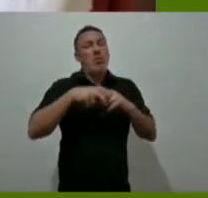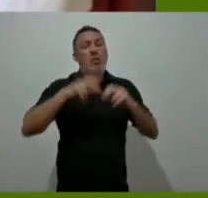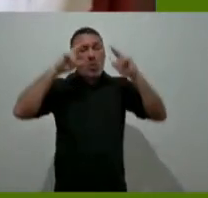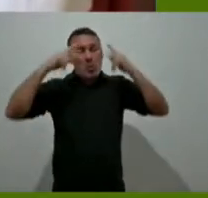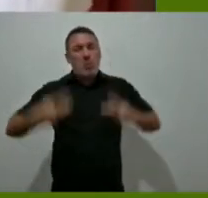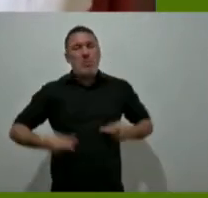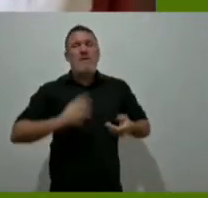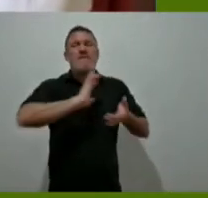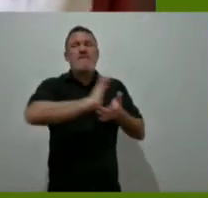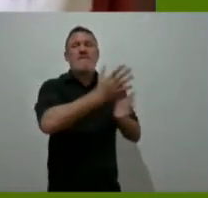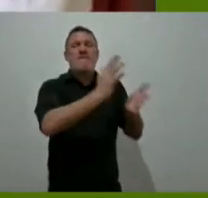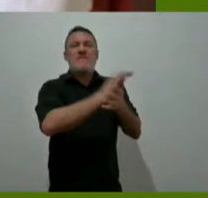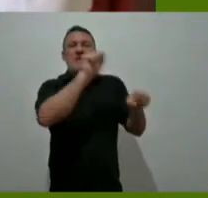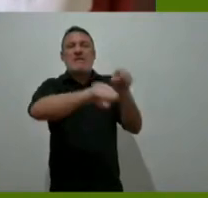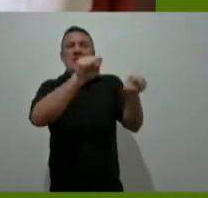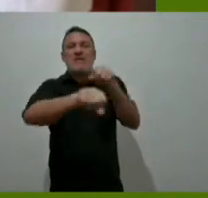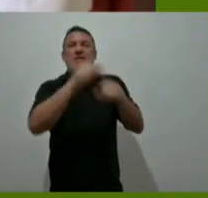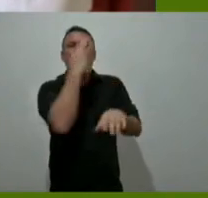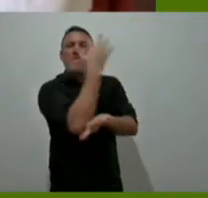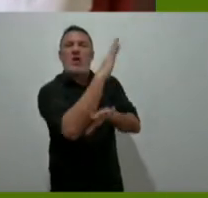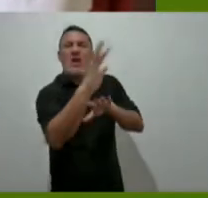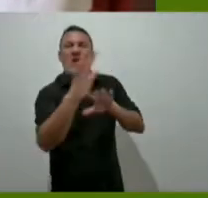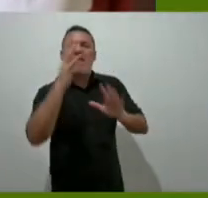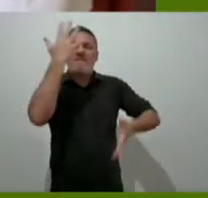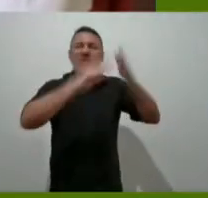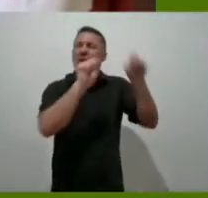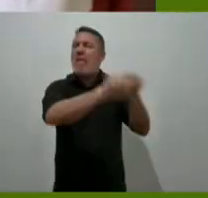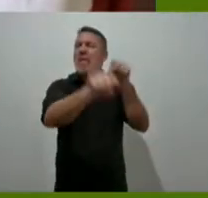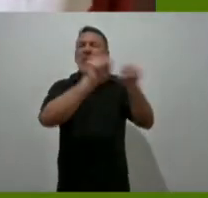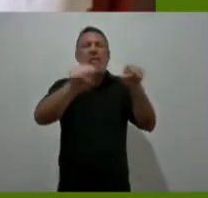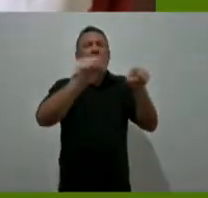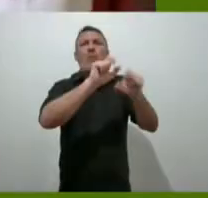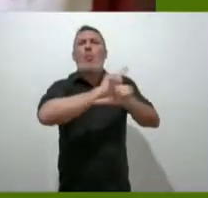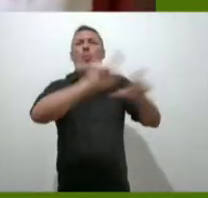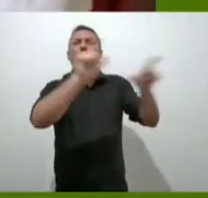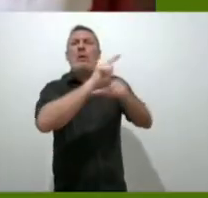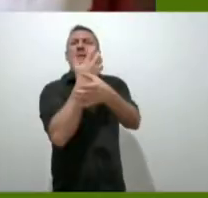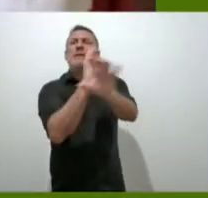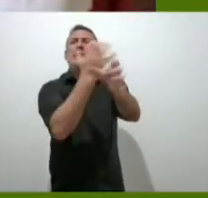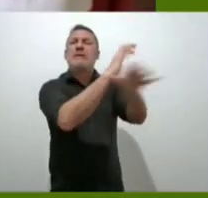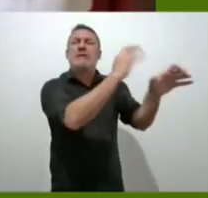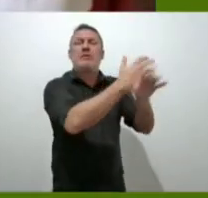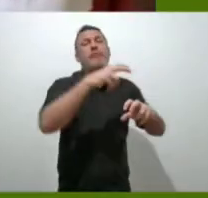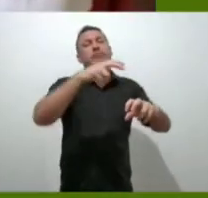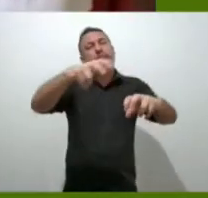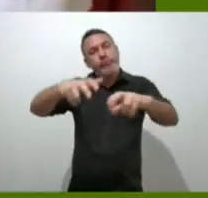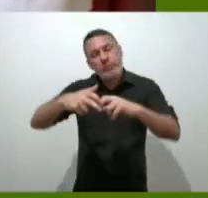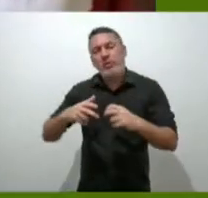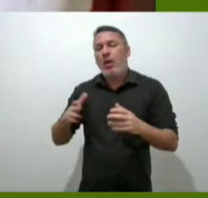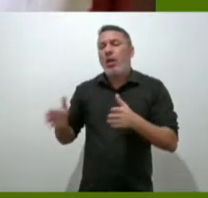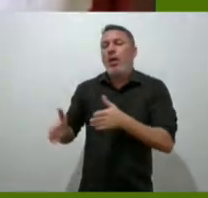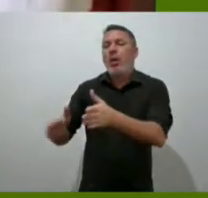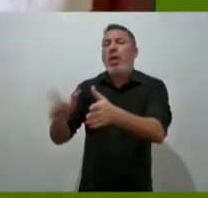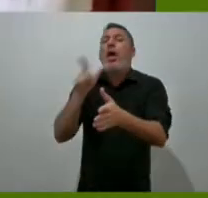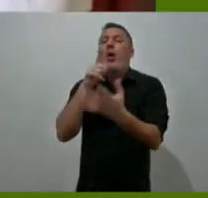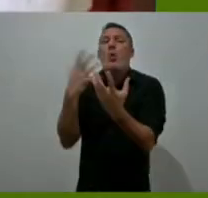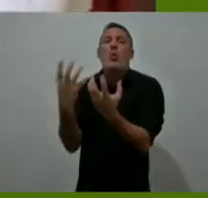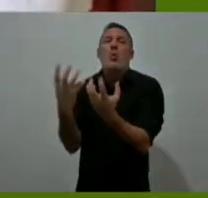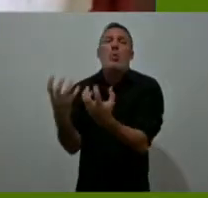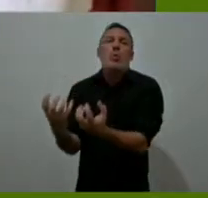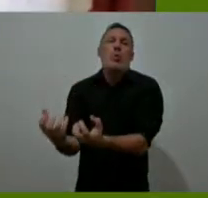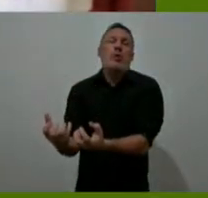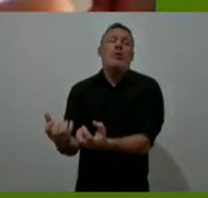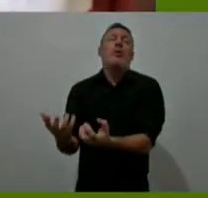porque destruindo as florestas, as fontes desaparecem, e nós vamos ter que reconstruir para desenvolvermos, nós vamos ter